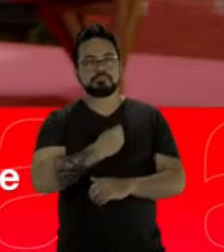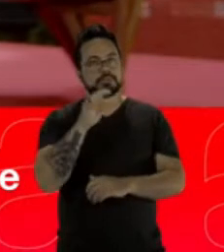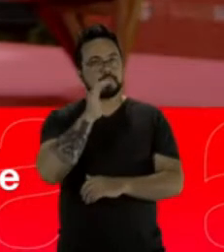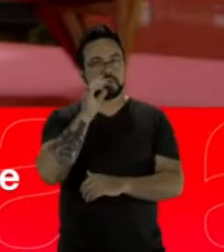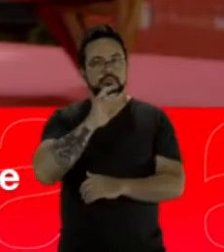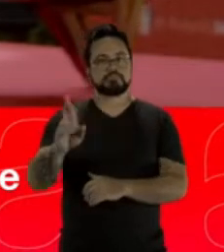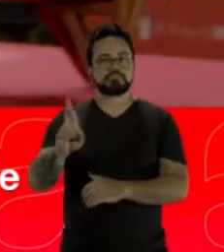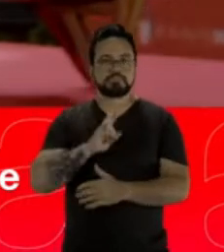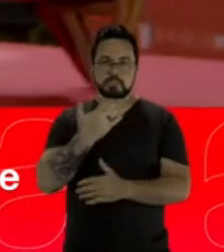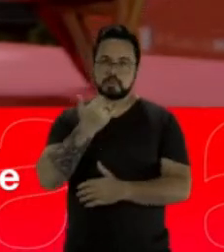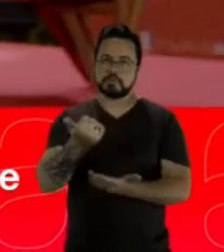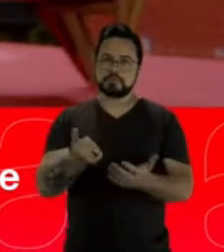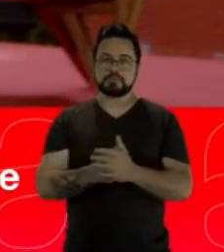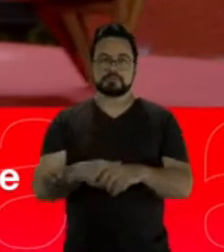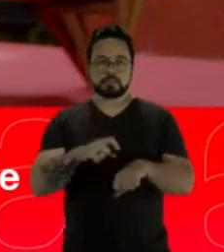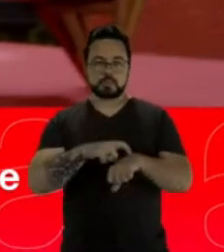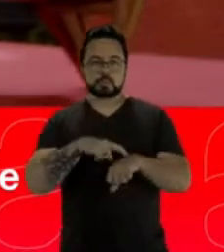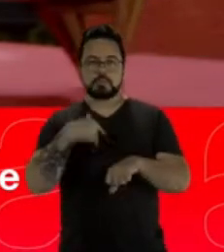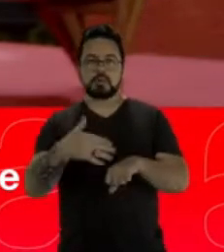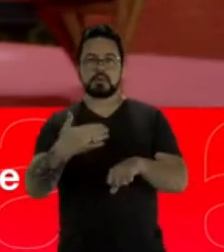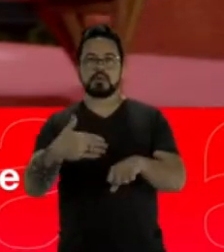resposta chegar, seria positivo. O cronômetro está